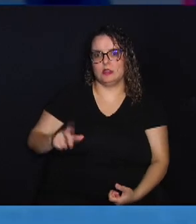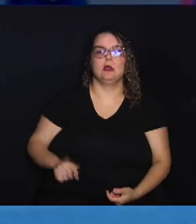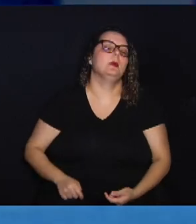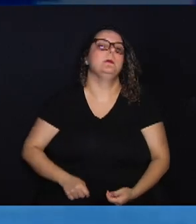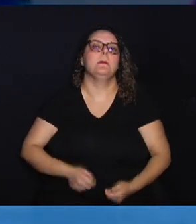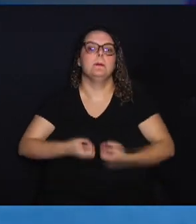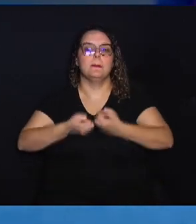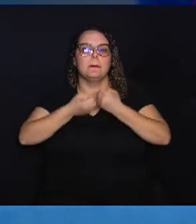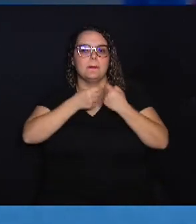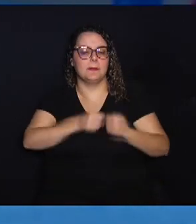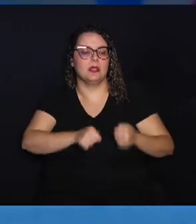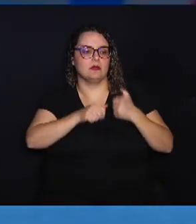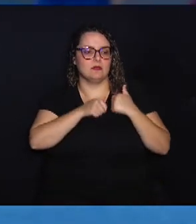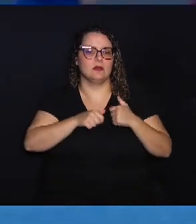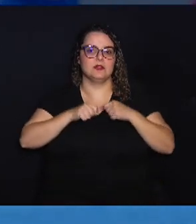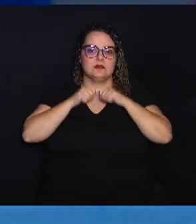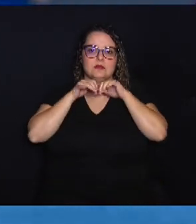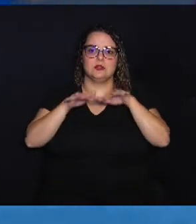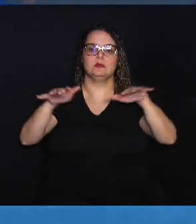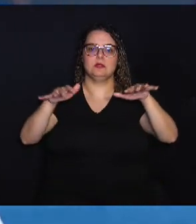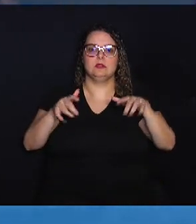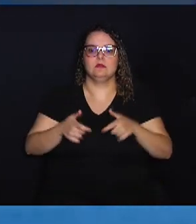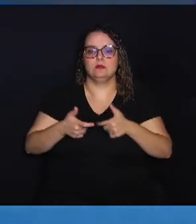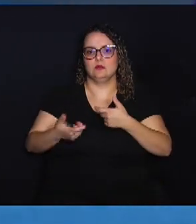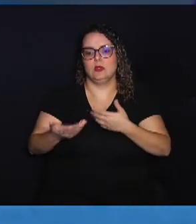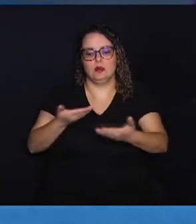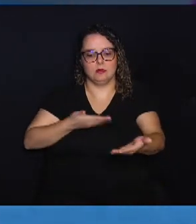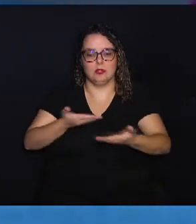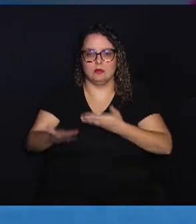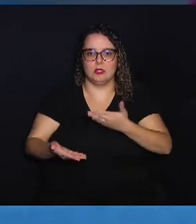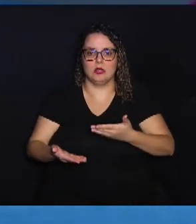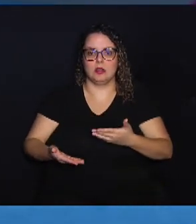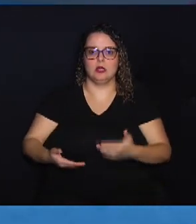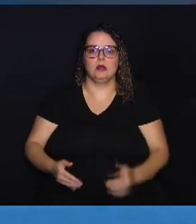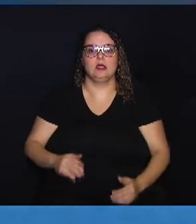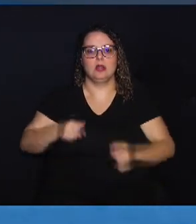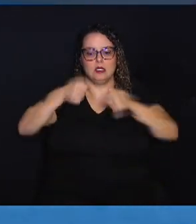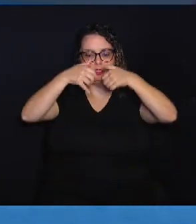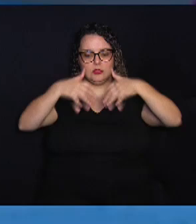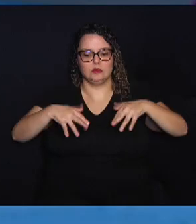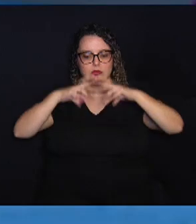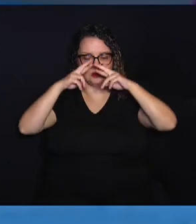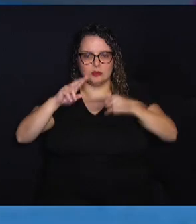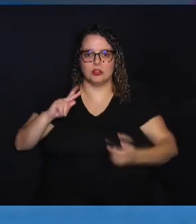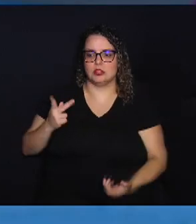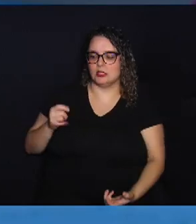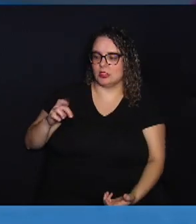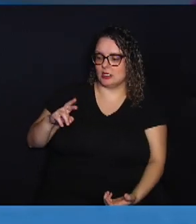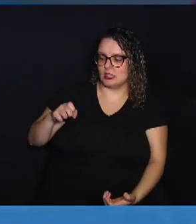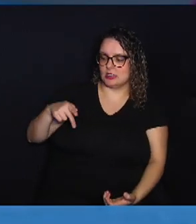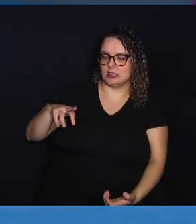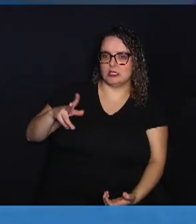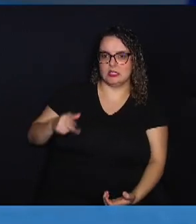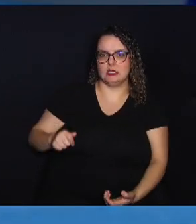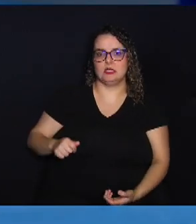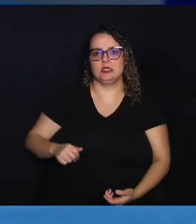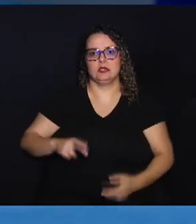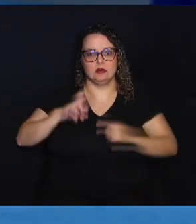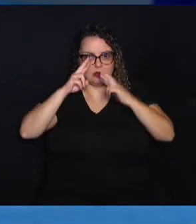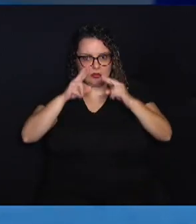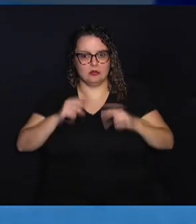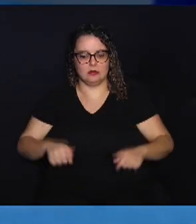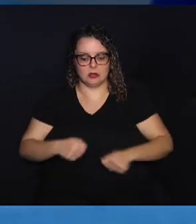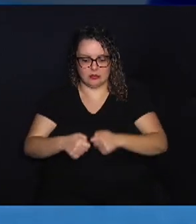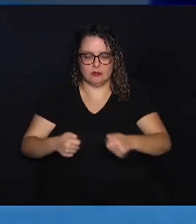mútua. Então, senso de hierarquia, então por isso que a gente tem as faixas também, né? A gente sempre respeita o mais graduado, então tem